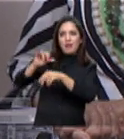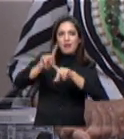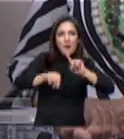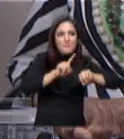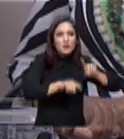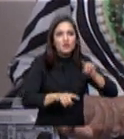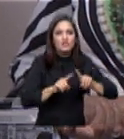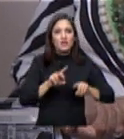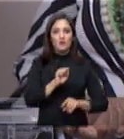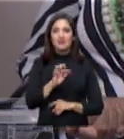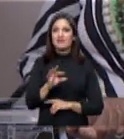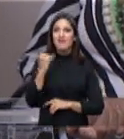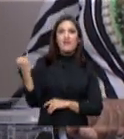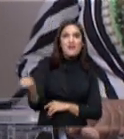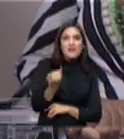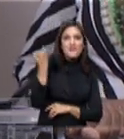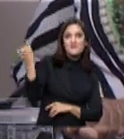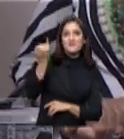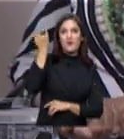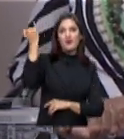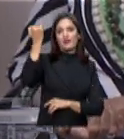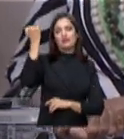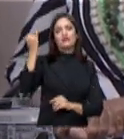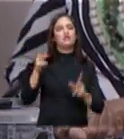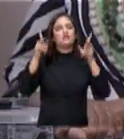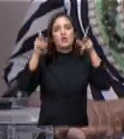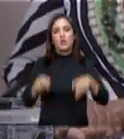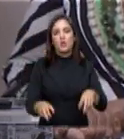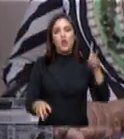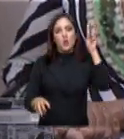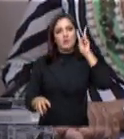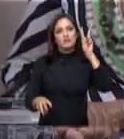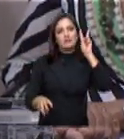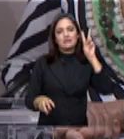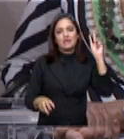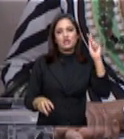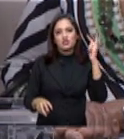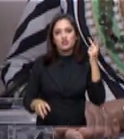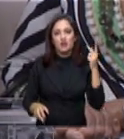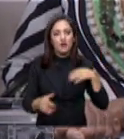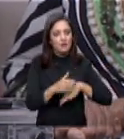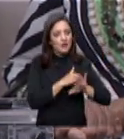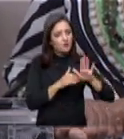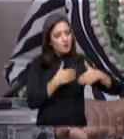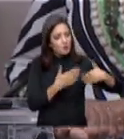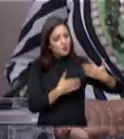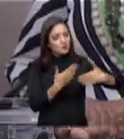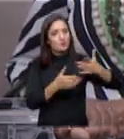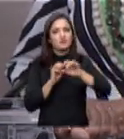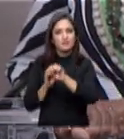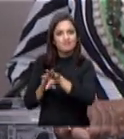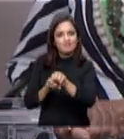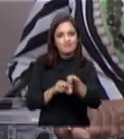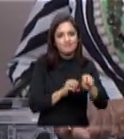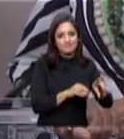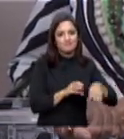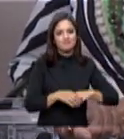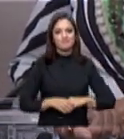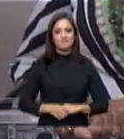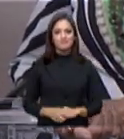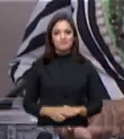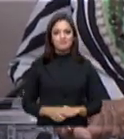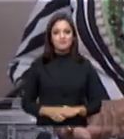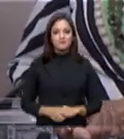é tão importante quanto possa ser a memória para qualquer processo educativo.